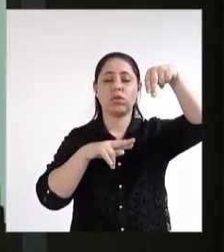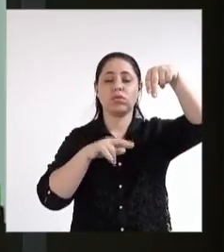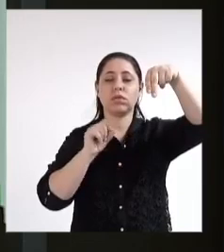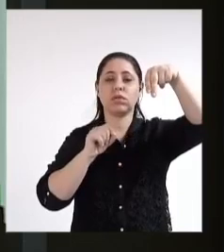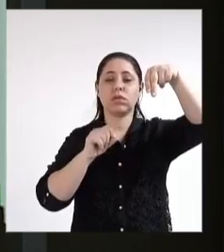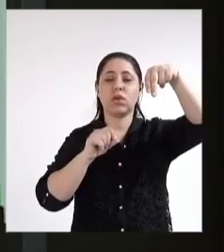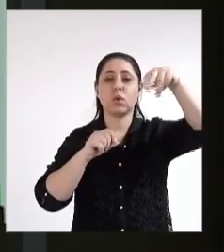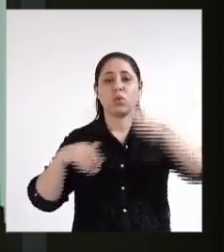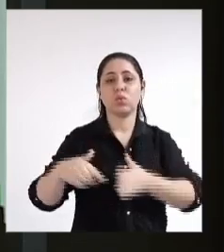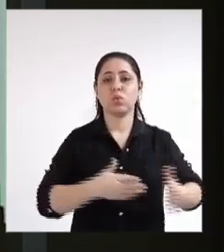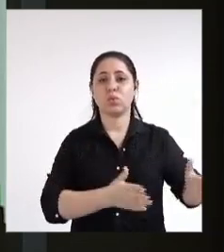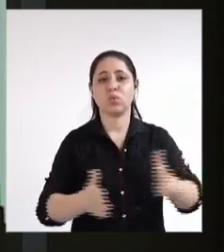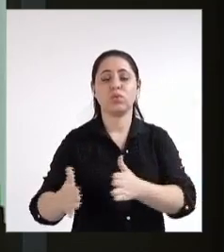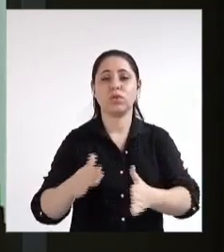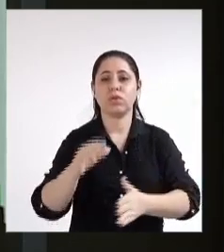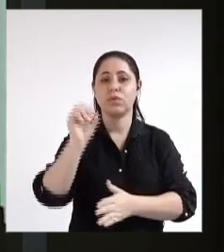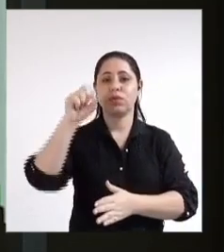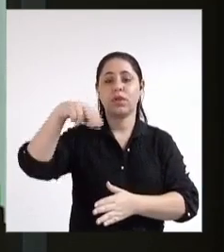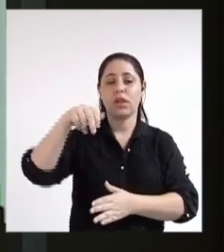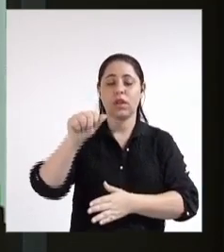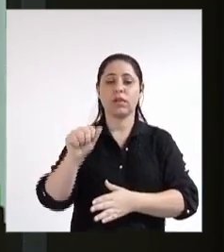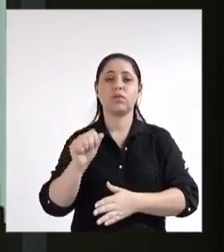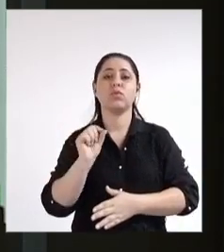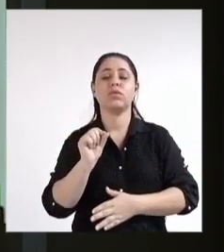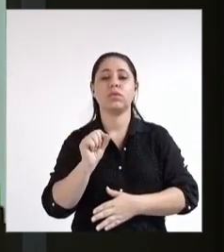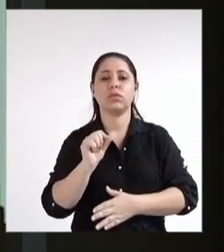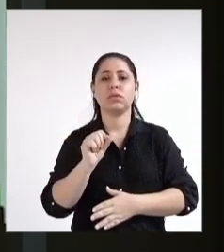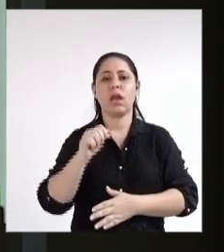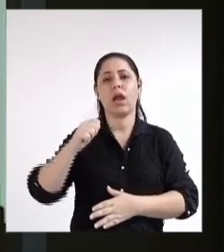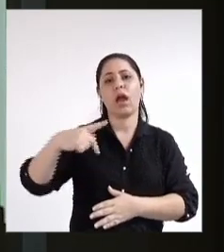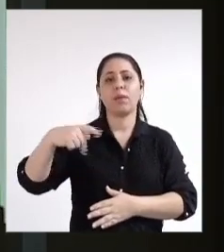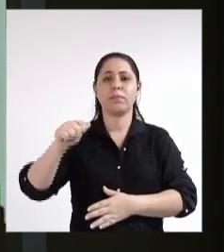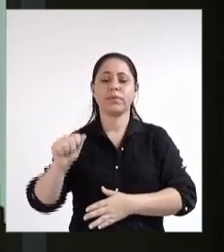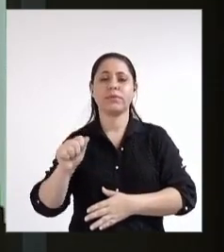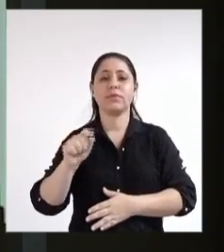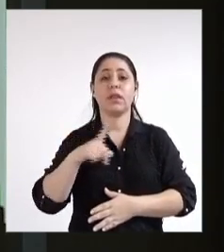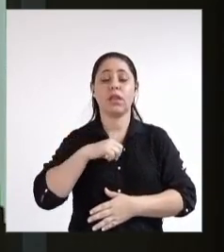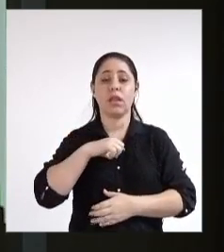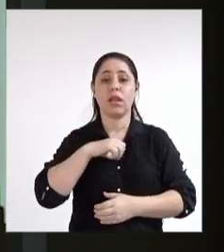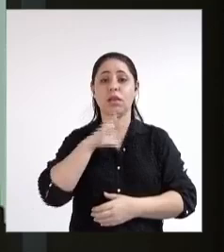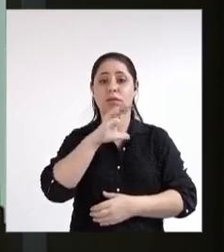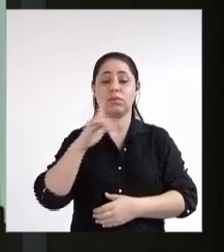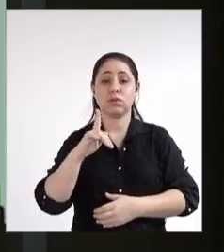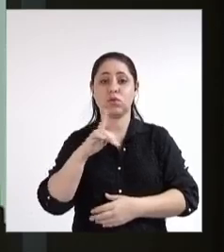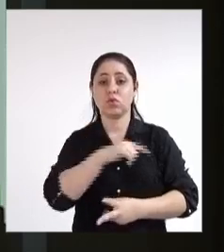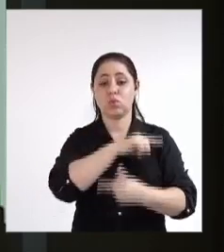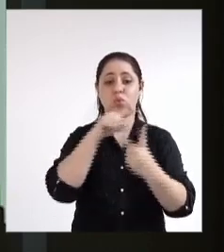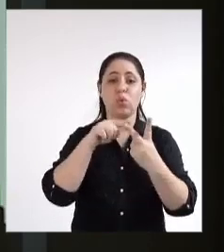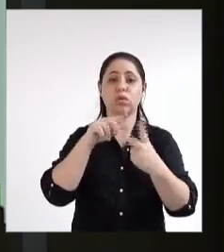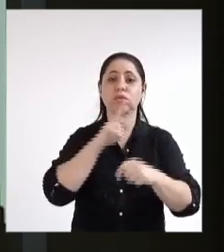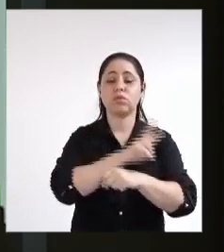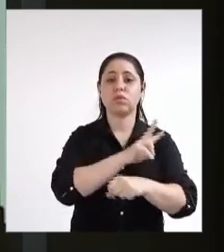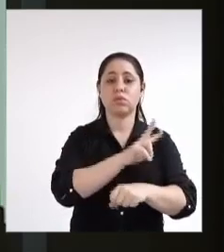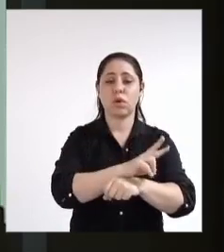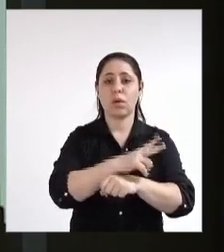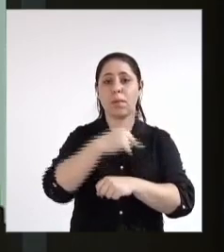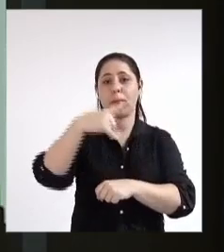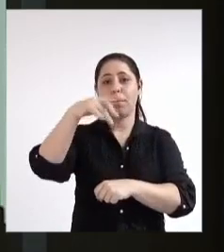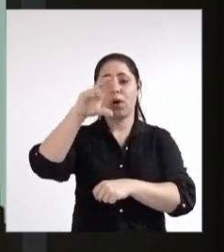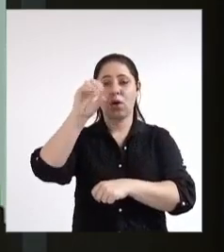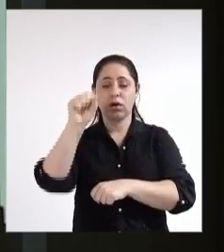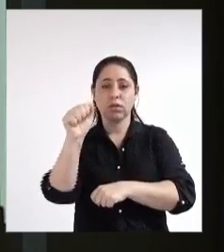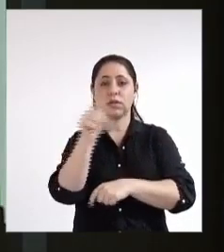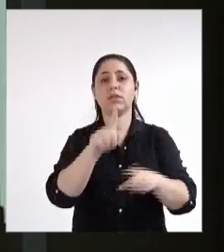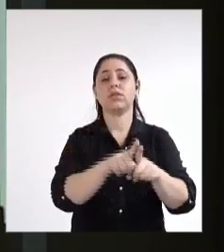aqui o rio cênico rotas monçoeiras que é uma apa nós temos campo grande duas unidades de conservação parques a do próprio parque estadual